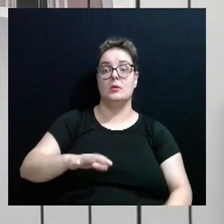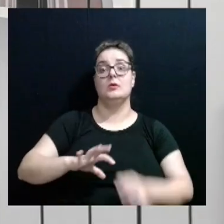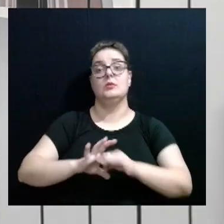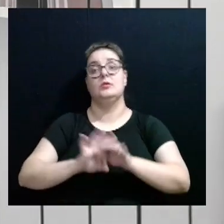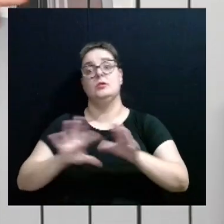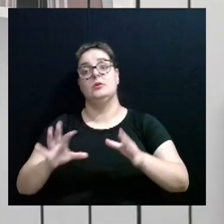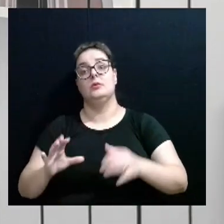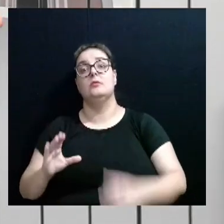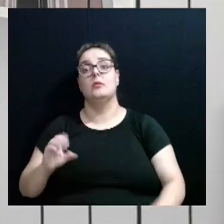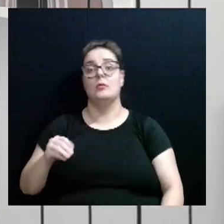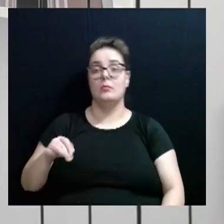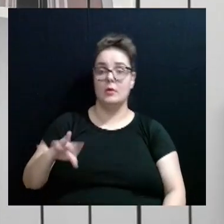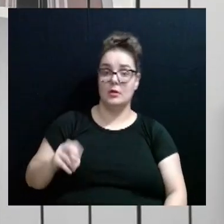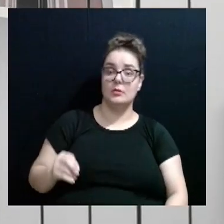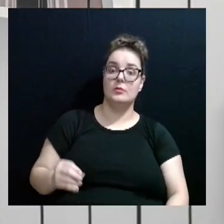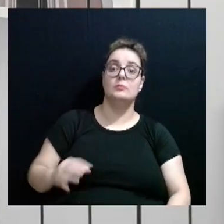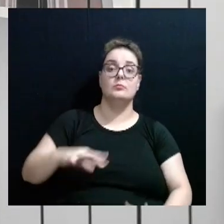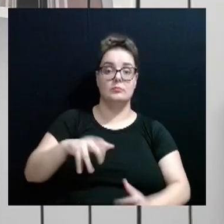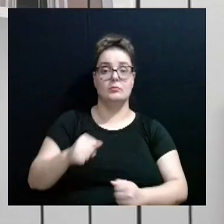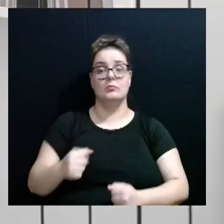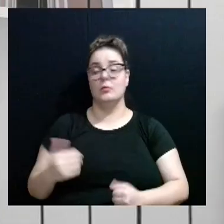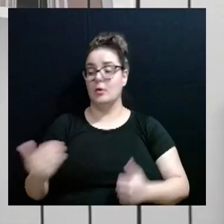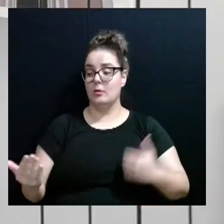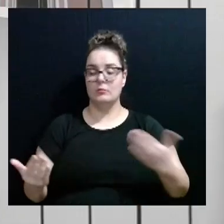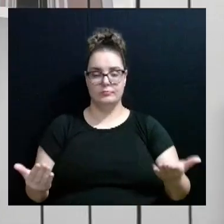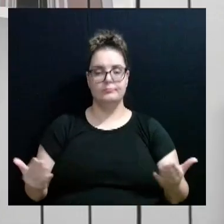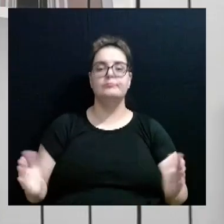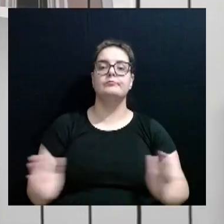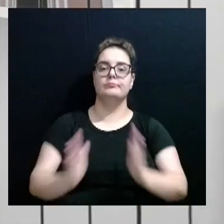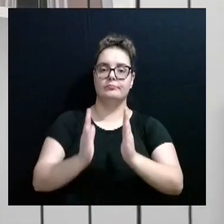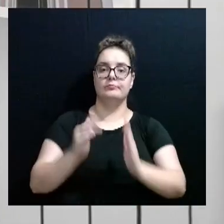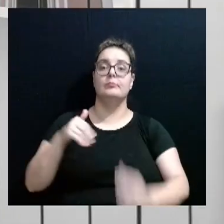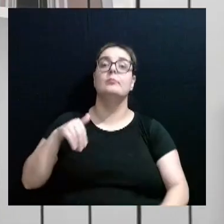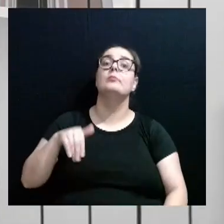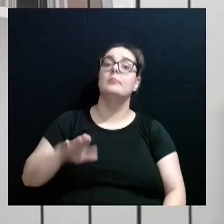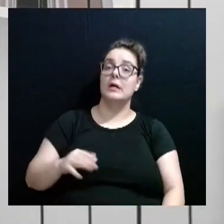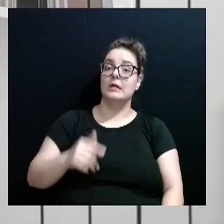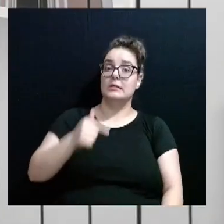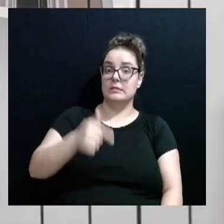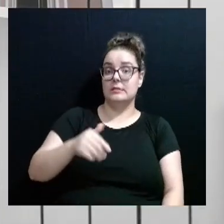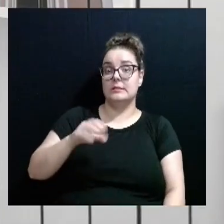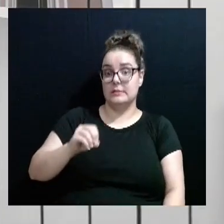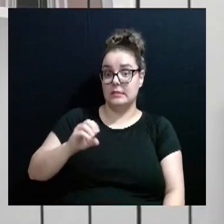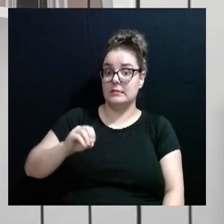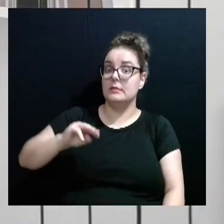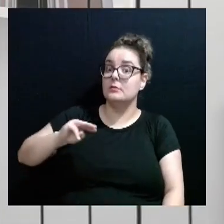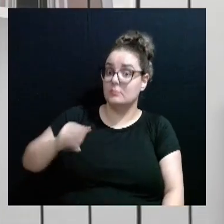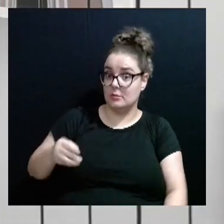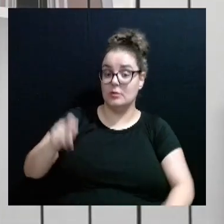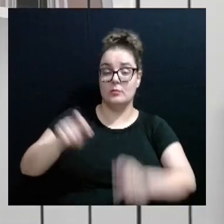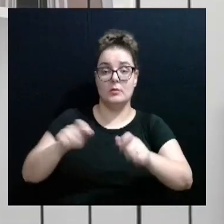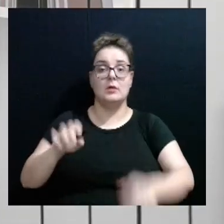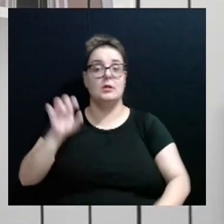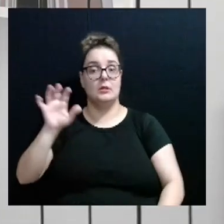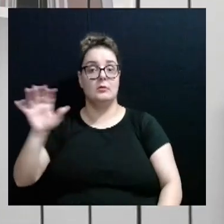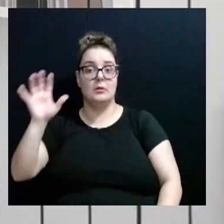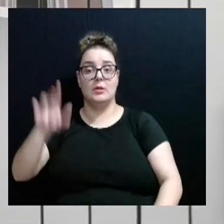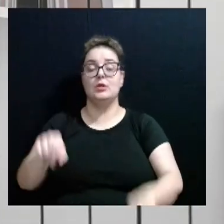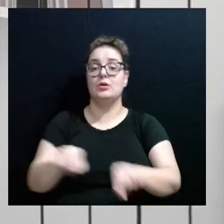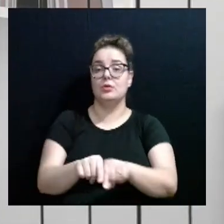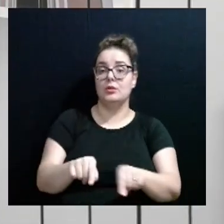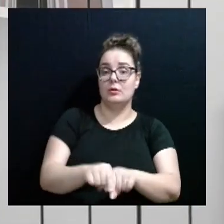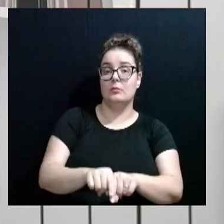mundo, ligando aí os dois blocos em um mercado de mais de 700 milhões de pessoas, né, na Europa e também aqui na